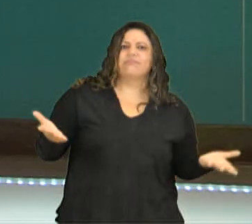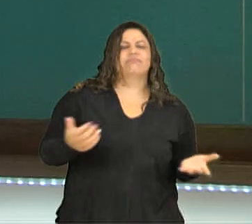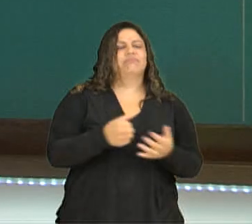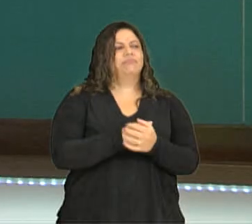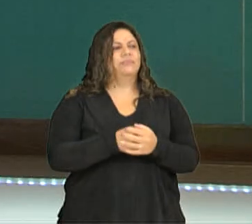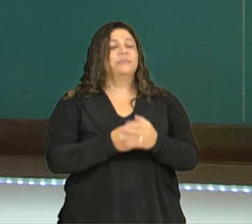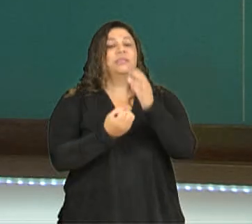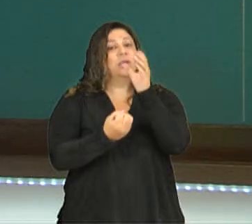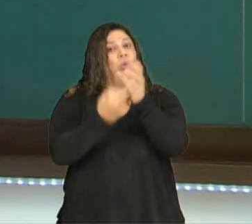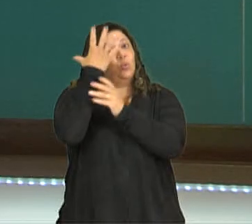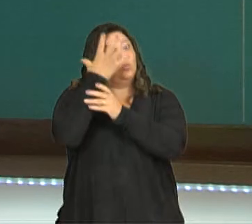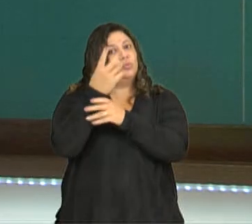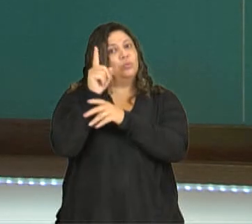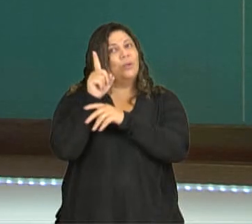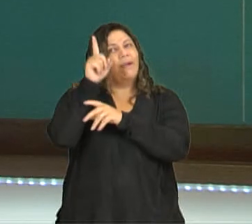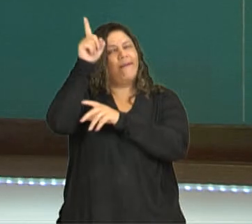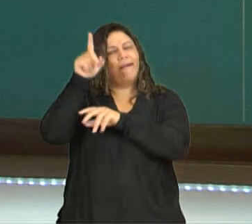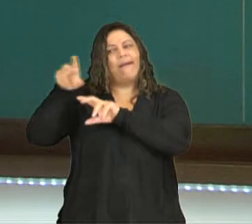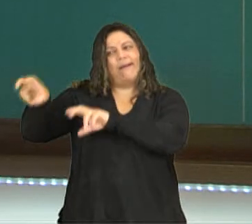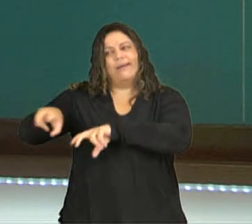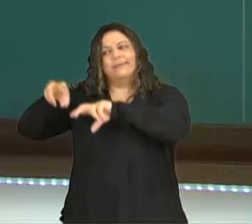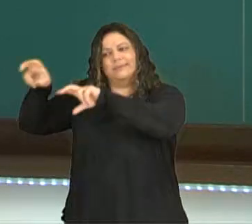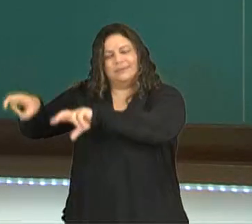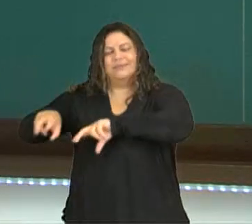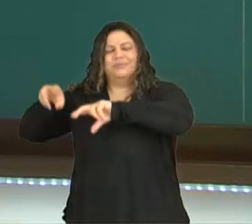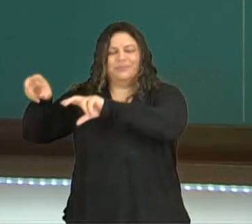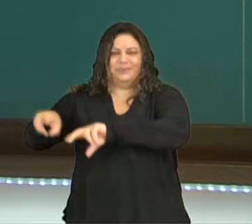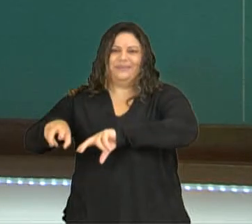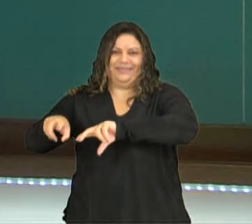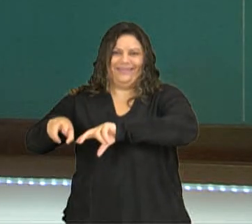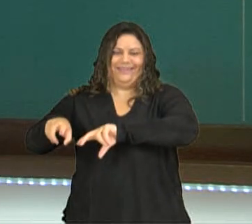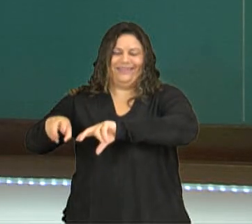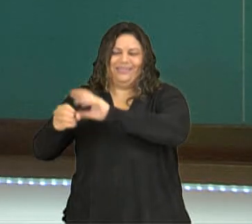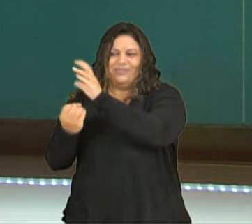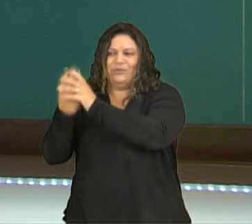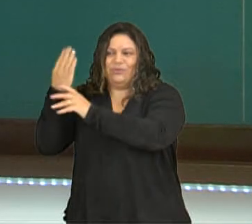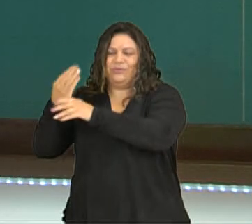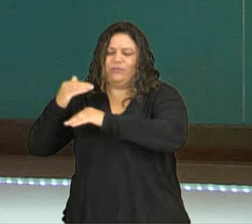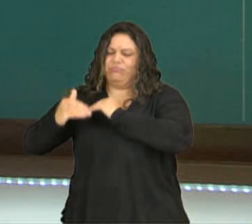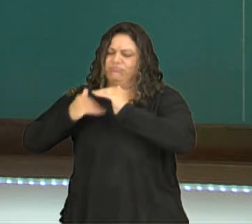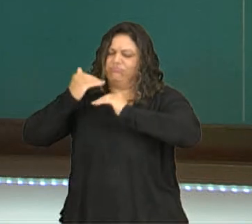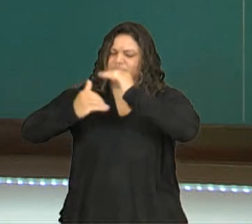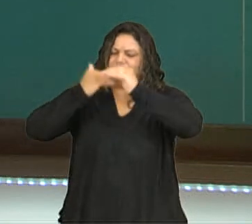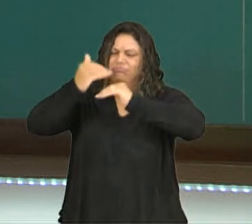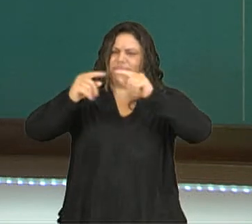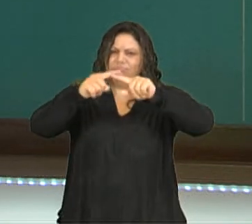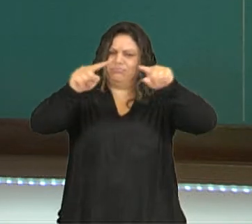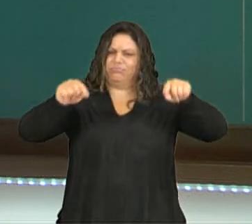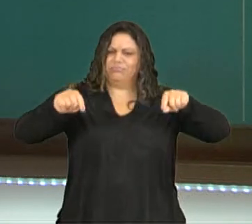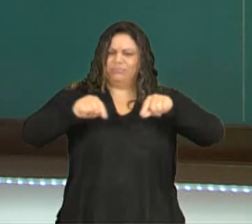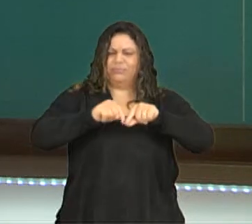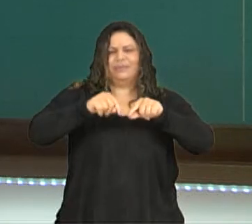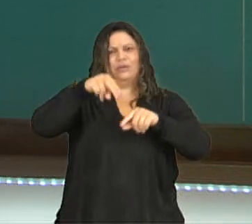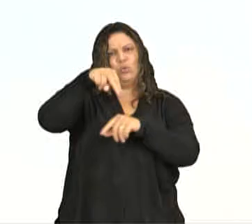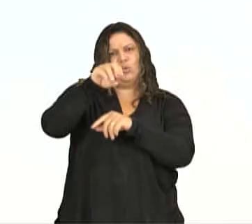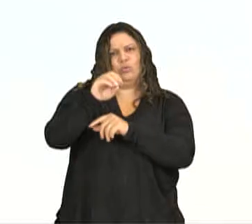sua origem lá nos camponeses austríacos e evoluiu para os salões da nobreza.